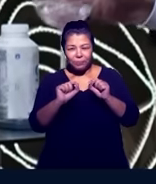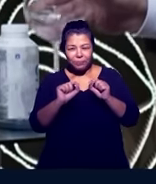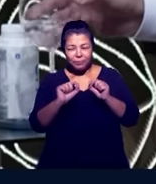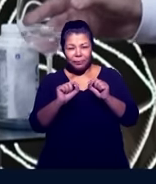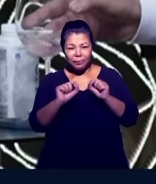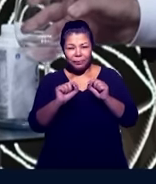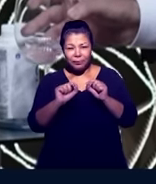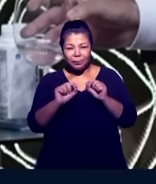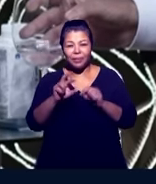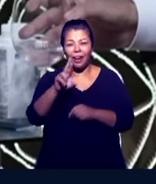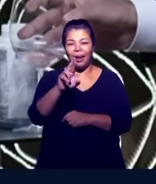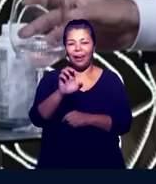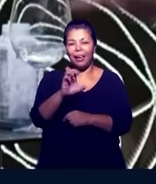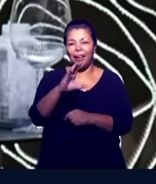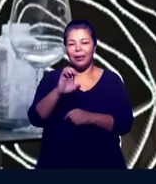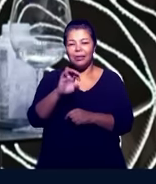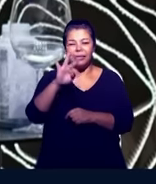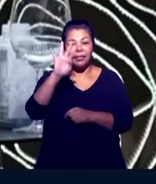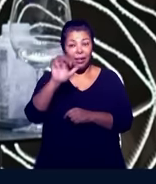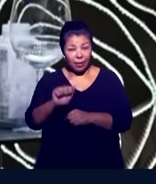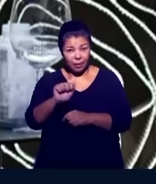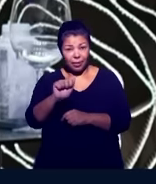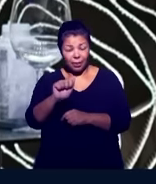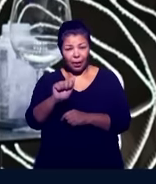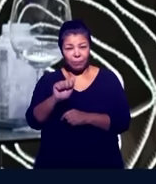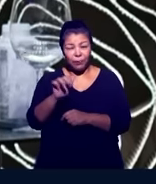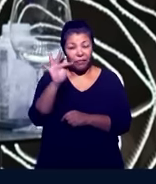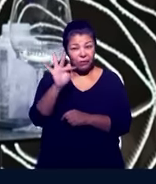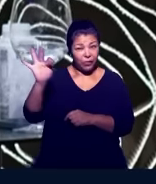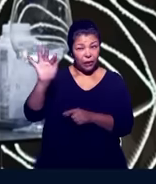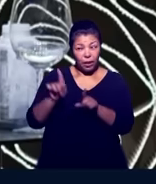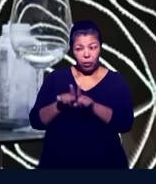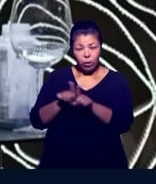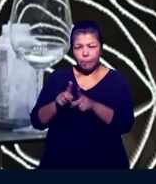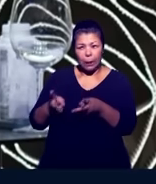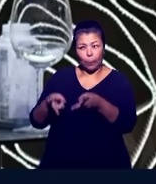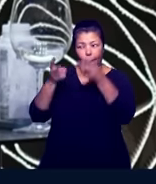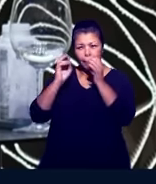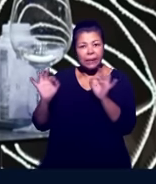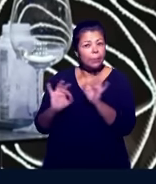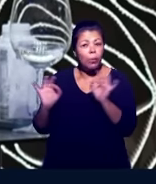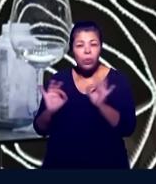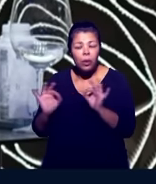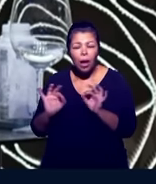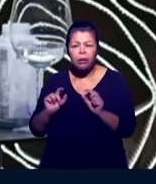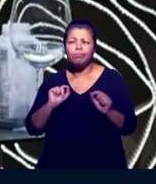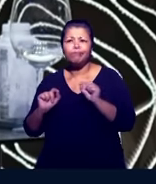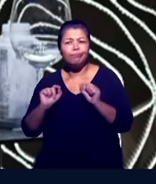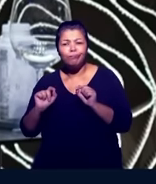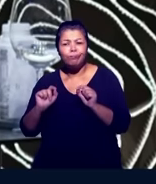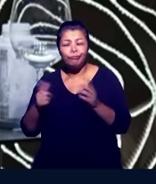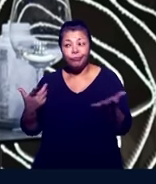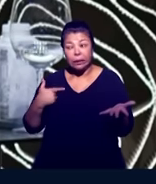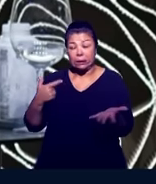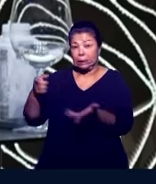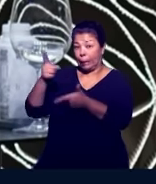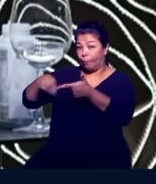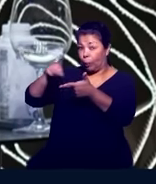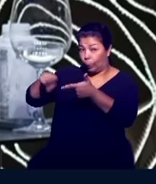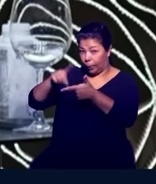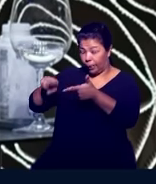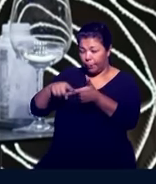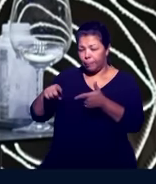foram percebidos enquanto tal enquanto Tais o primeiro tá sendo resolvido pela MP